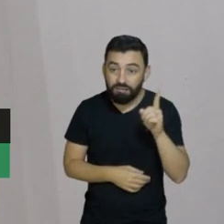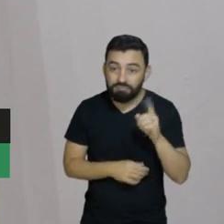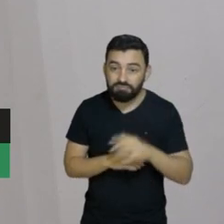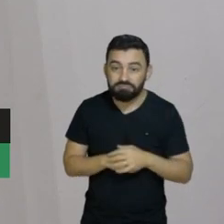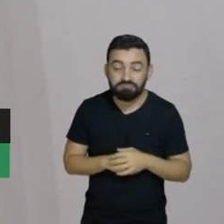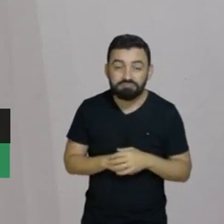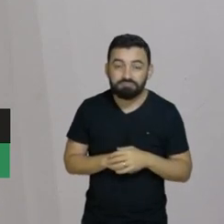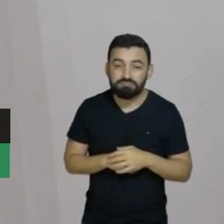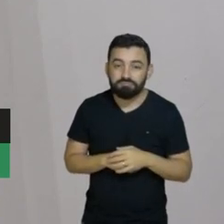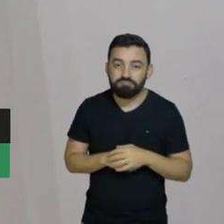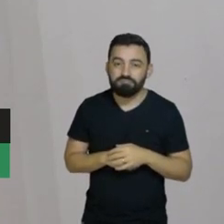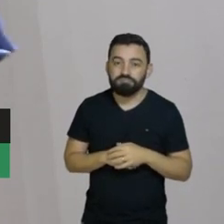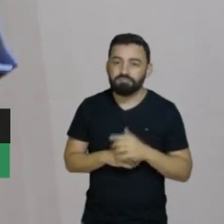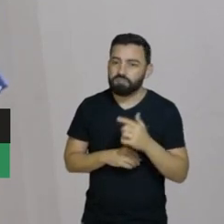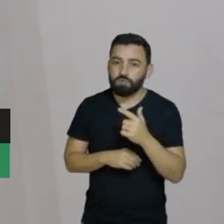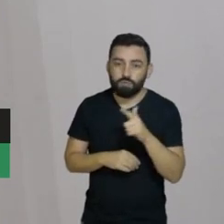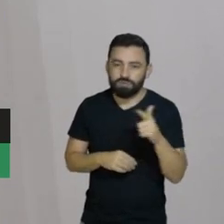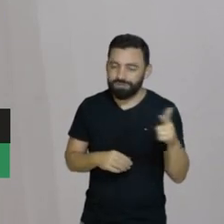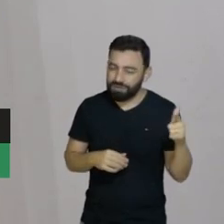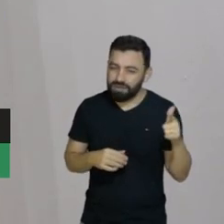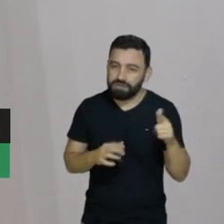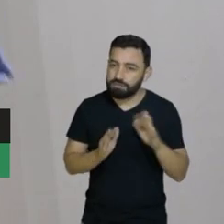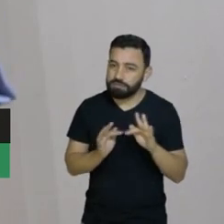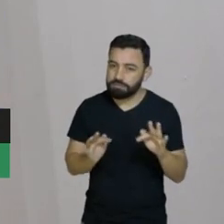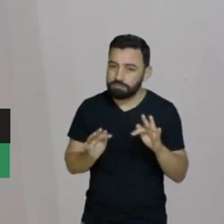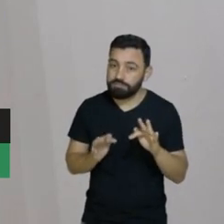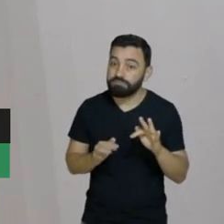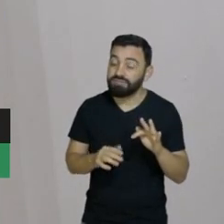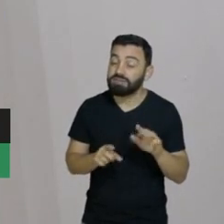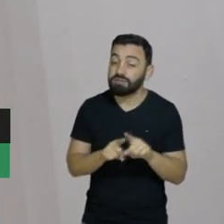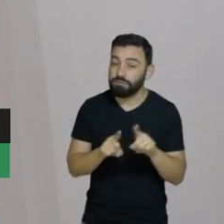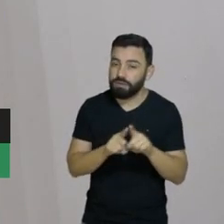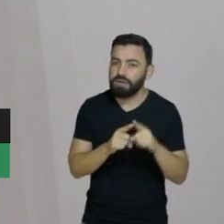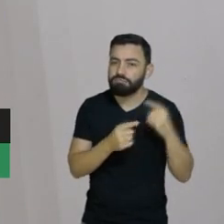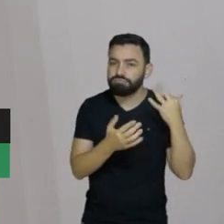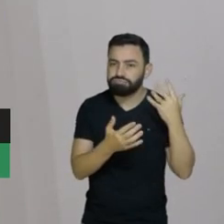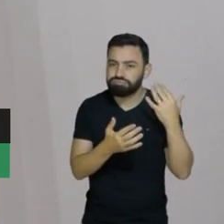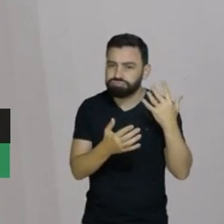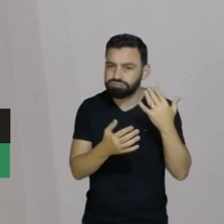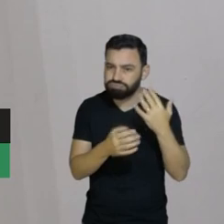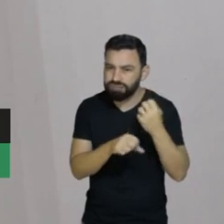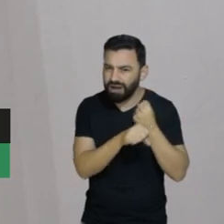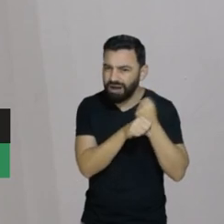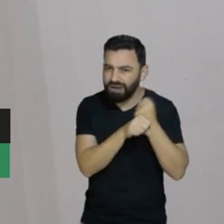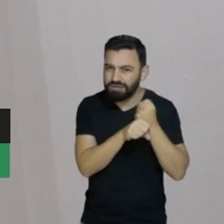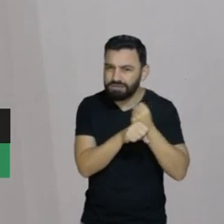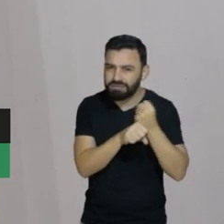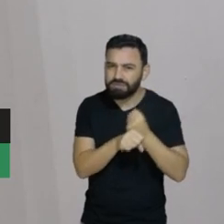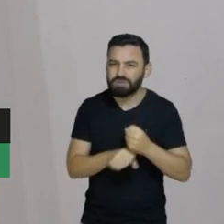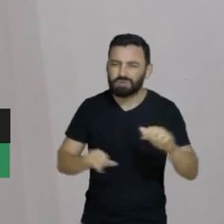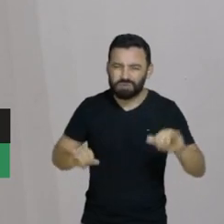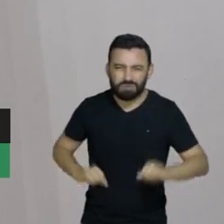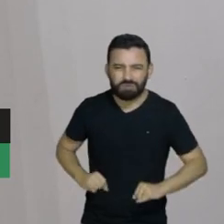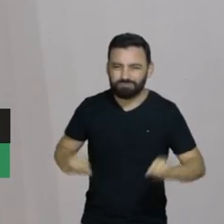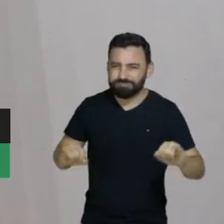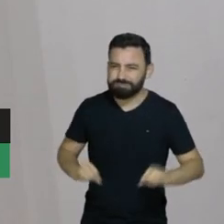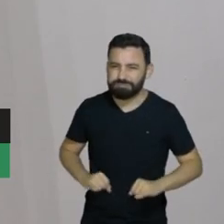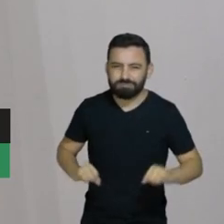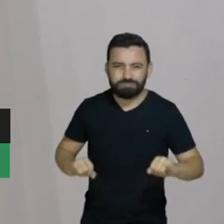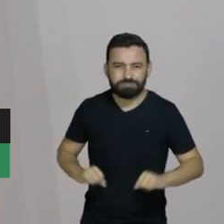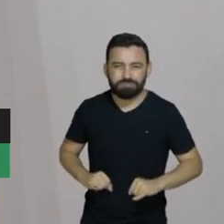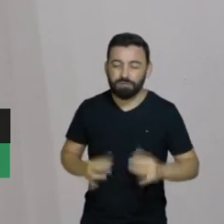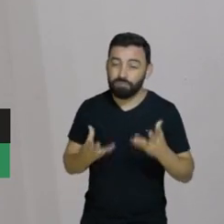tão corriqueira, mas também, ao longo das décadas, sofreu e sofreu muito com